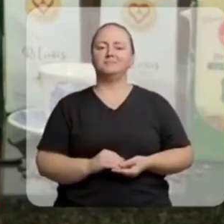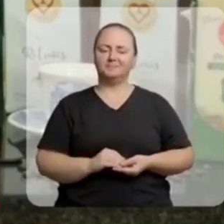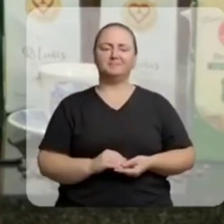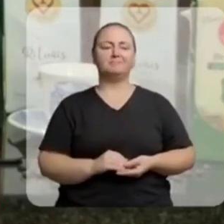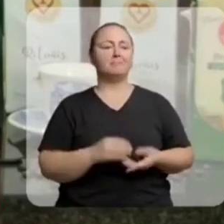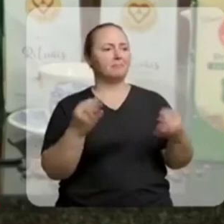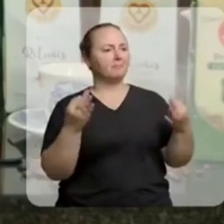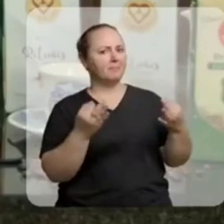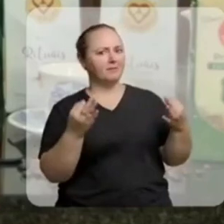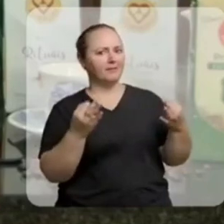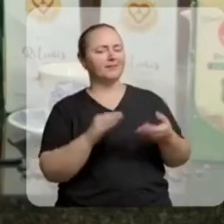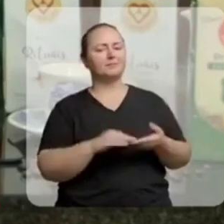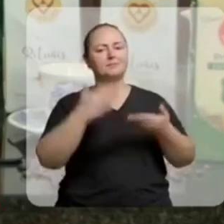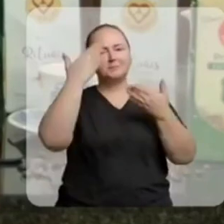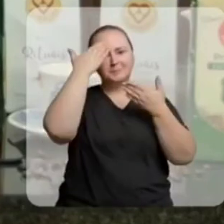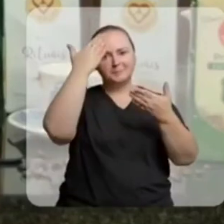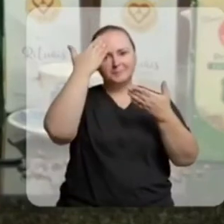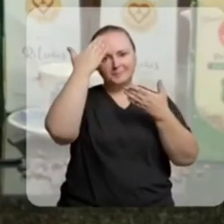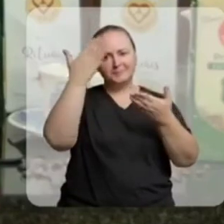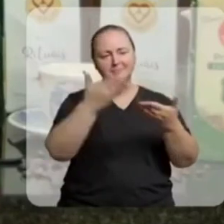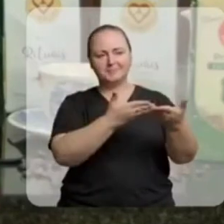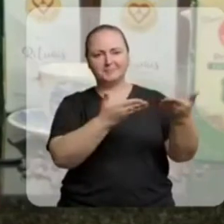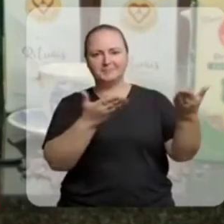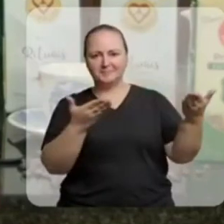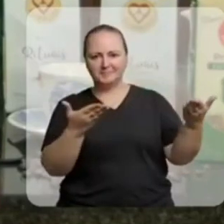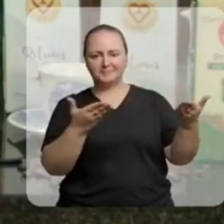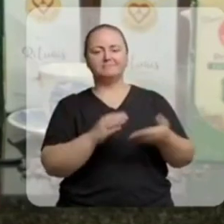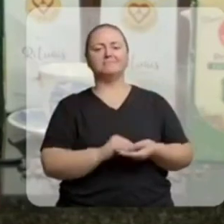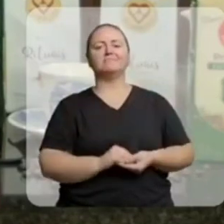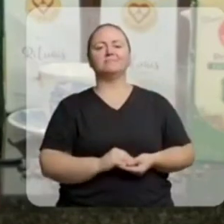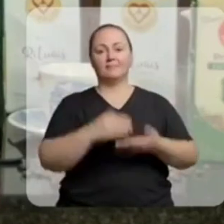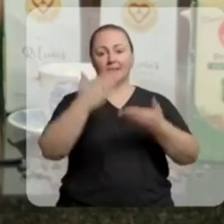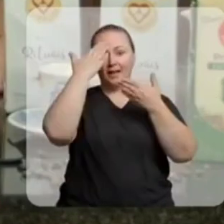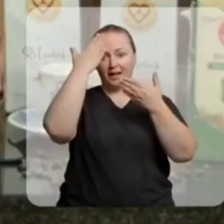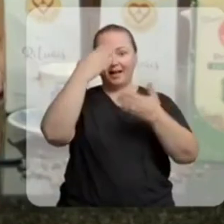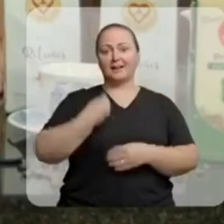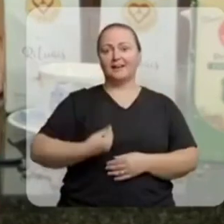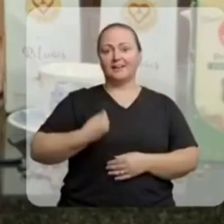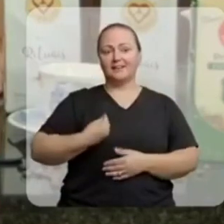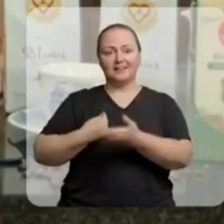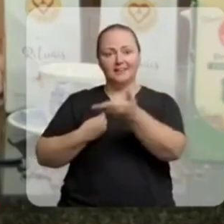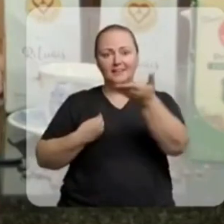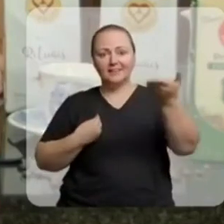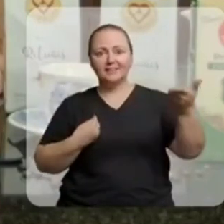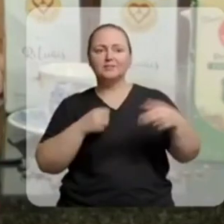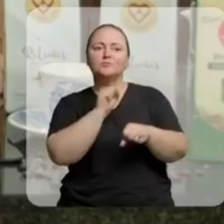Perfeito. Obrigado, gente. Agradeço a presença de todos vocês e a gente aguarda